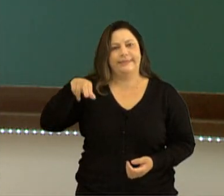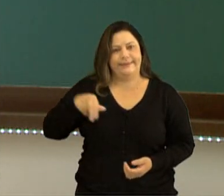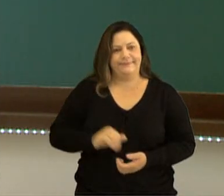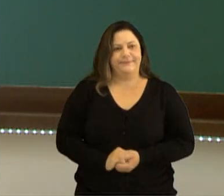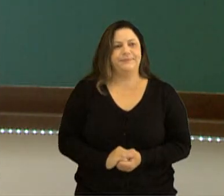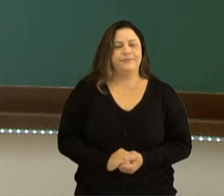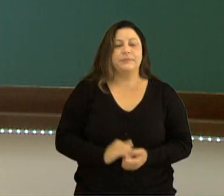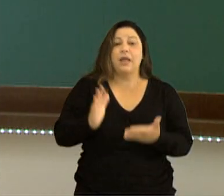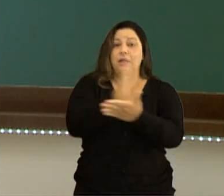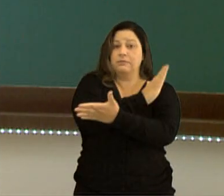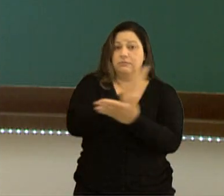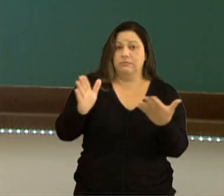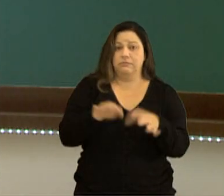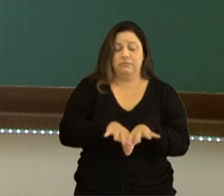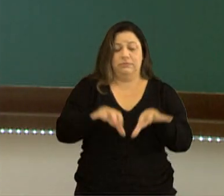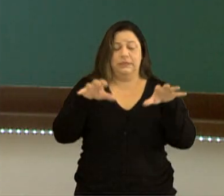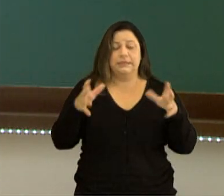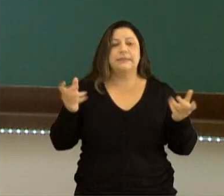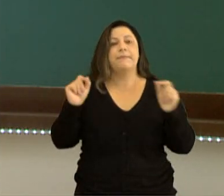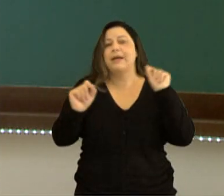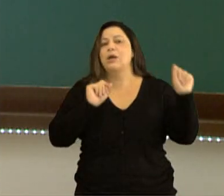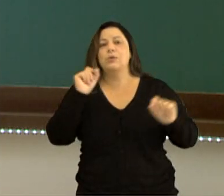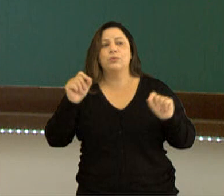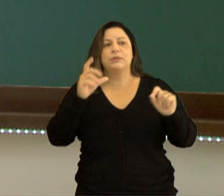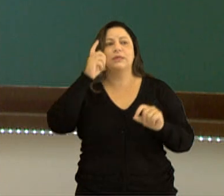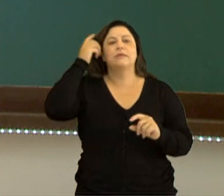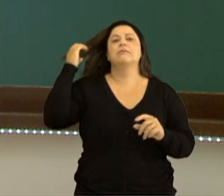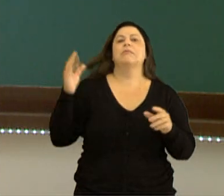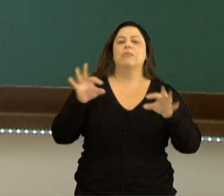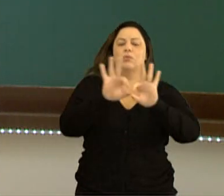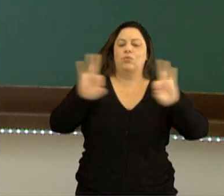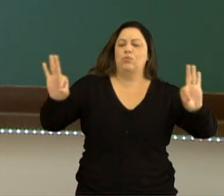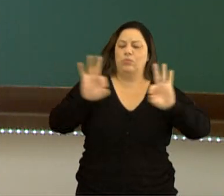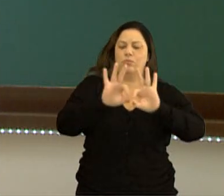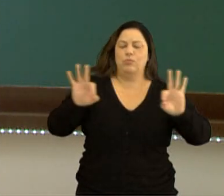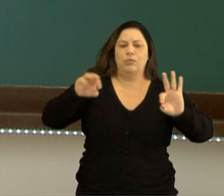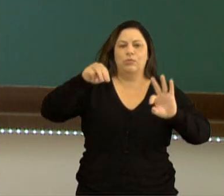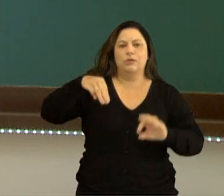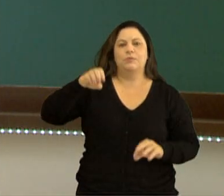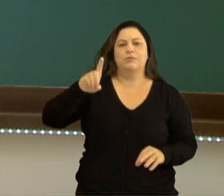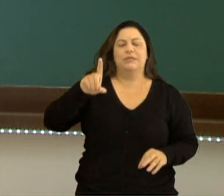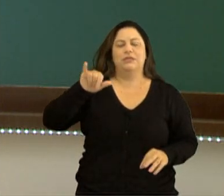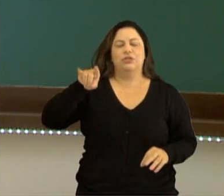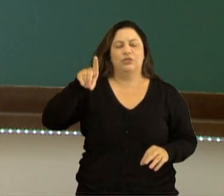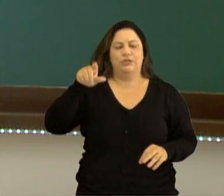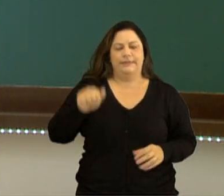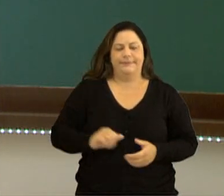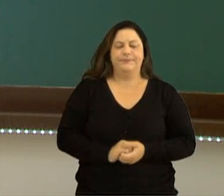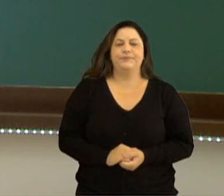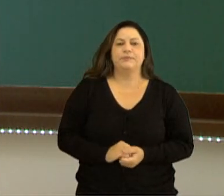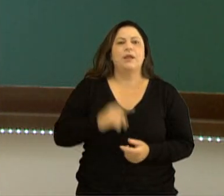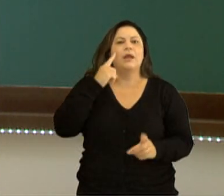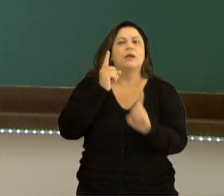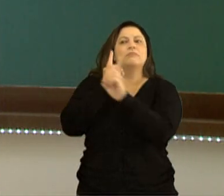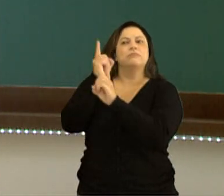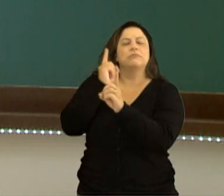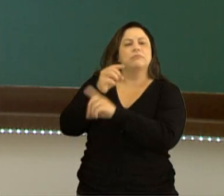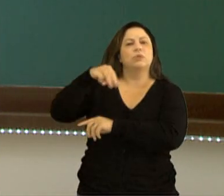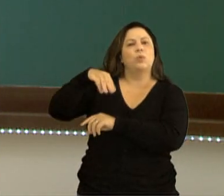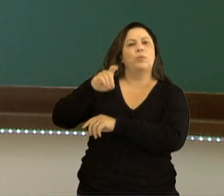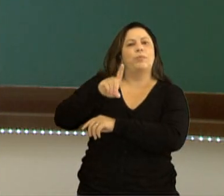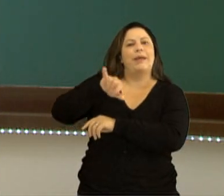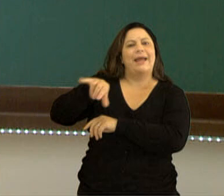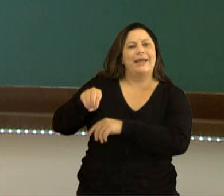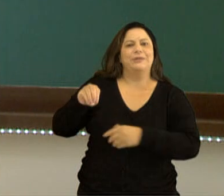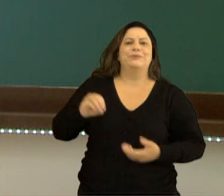gente separa o quê? Eu tenho um rol de medidas, né? E eu quero achar o valor médio, exatamente o valor